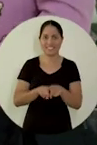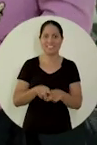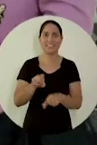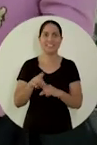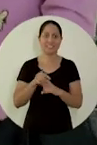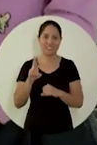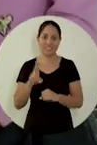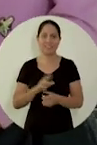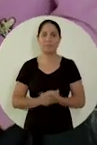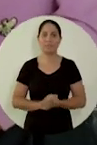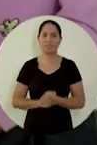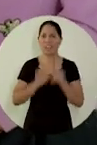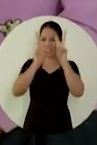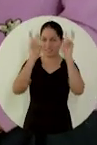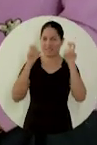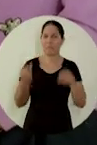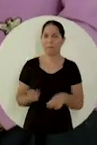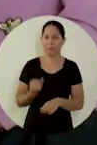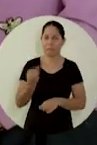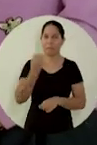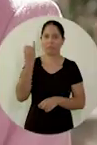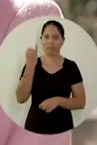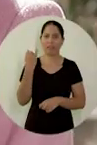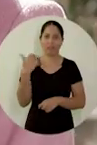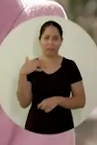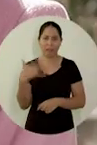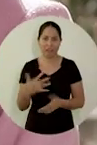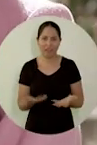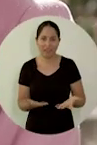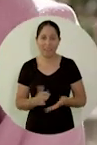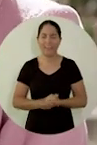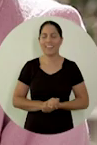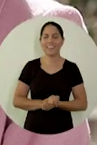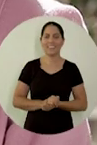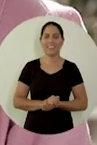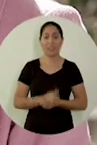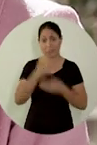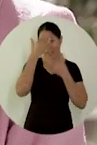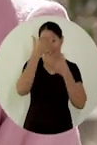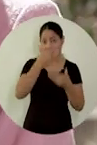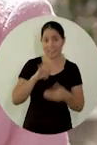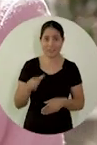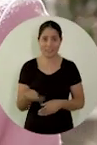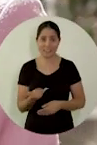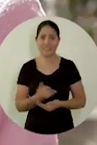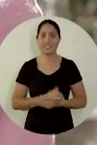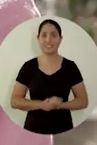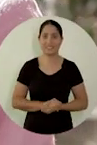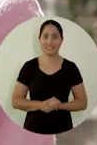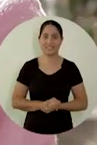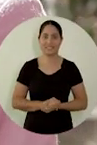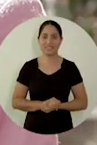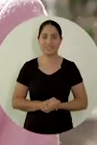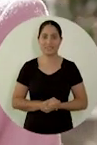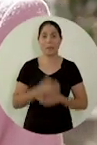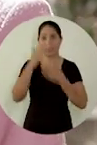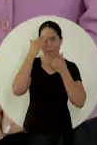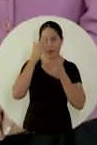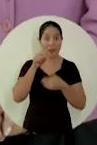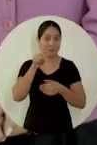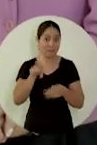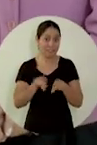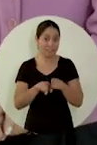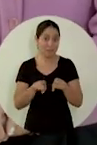obrigada pela participação com a gente, doutora Marina. Um tema tão importante e tão caro para a OAB, né? Eu que agradeço mais uma vez a oportunidade de estar aqui conversando com